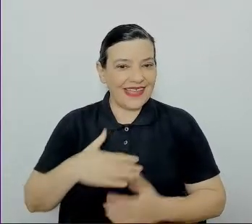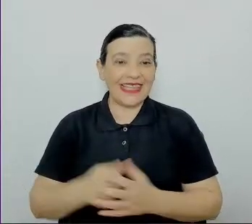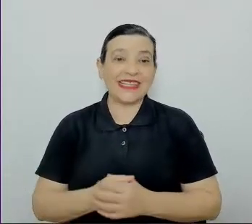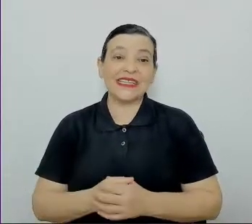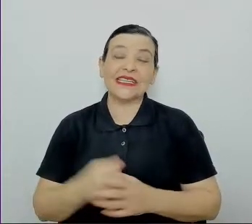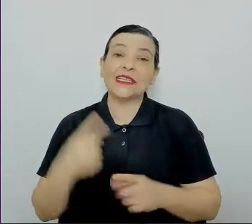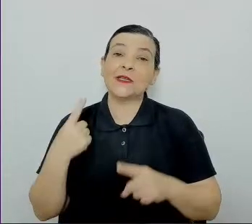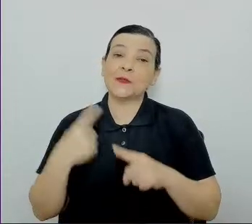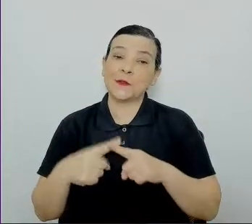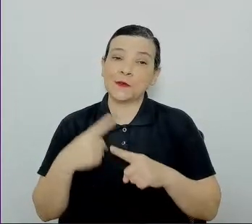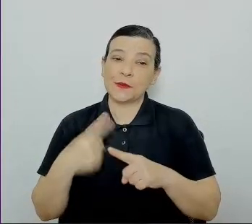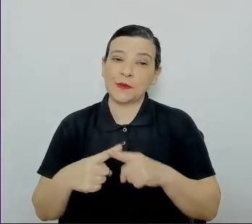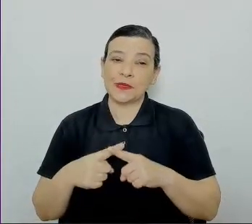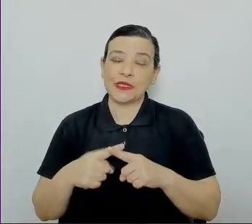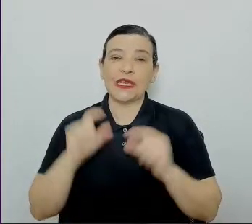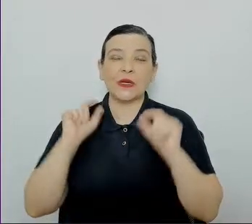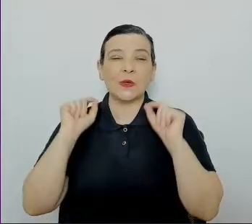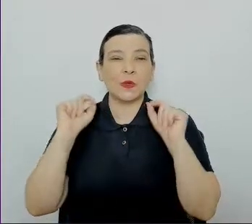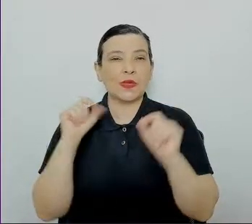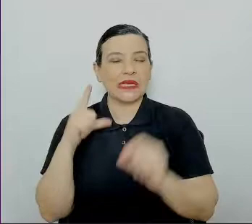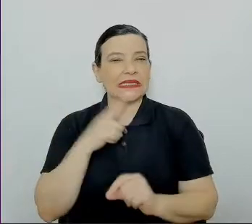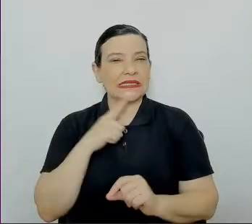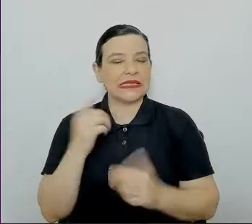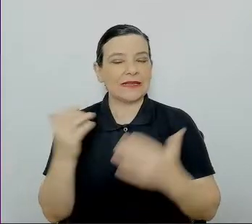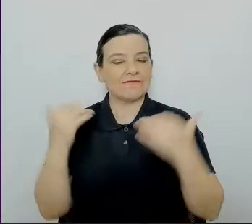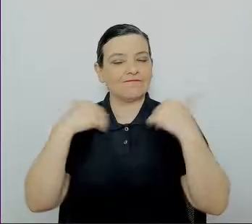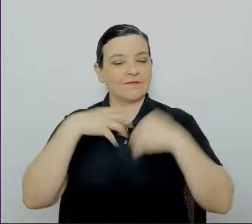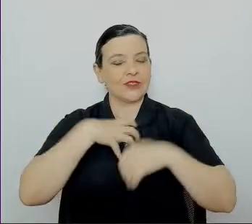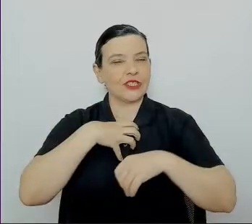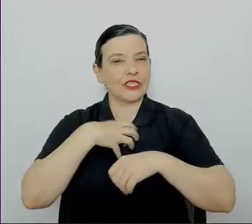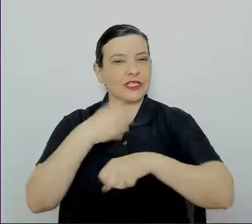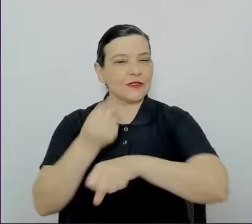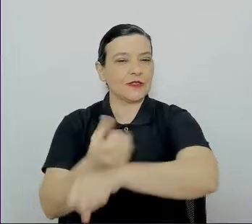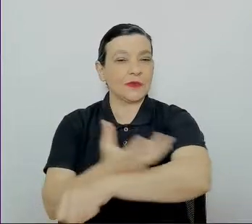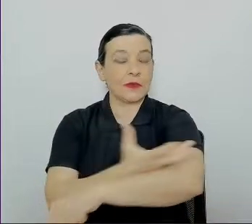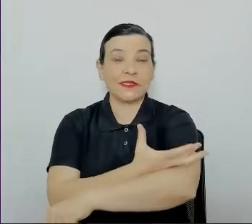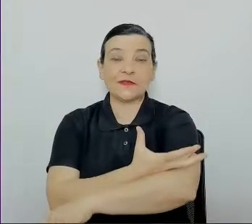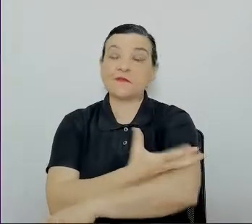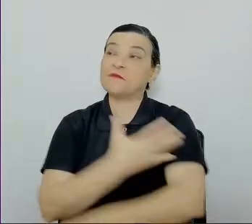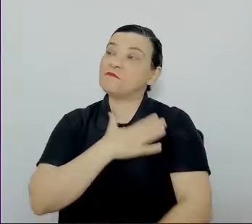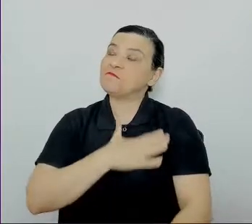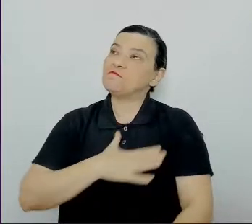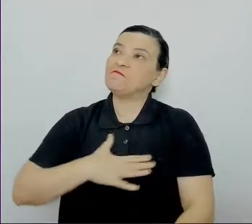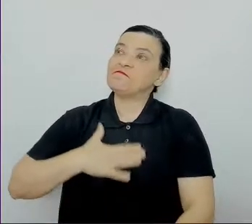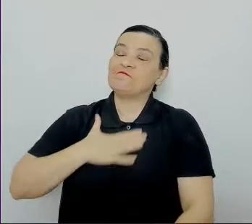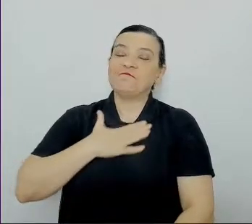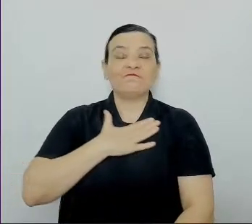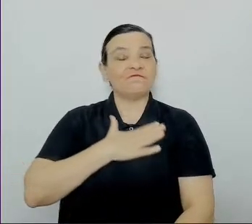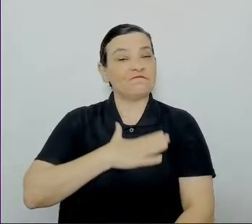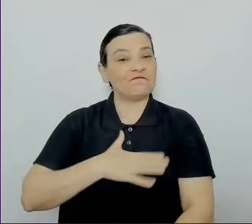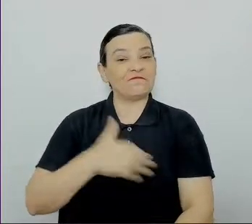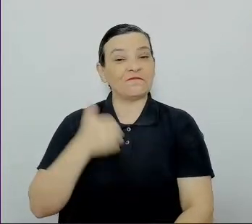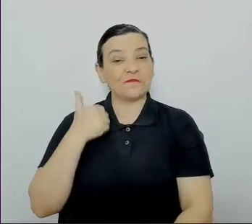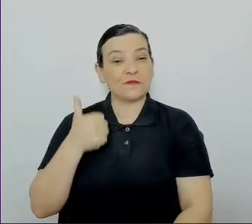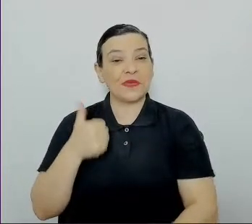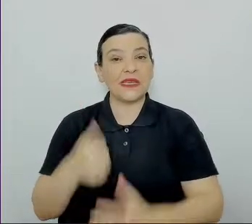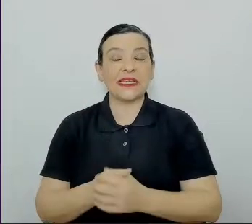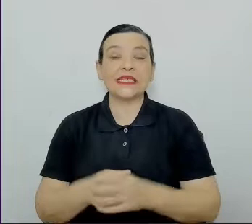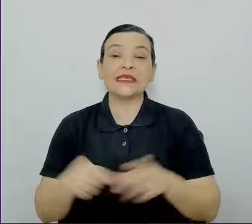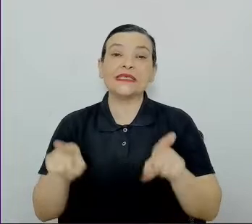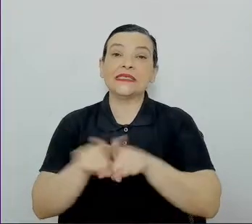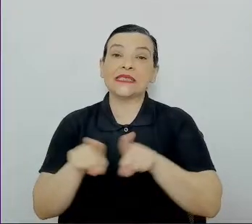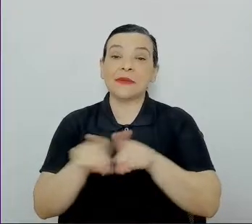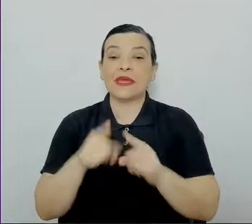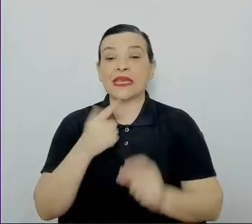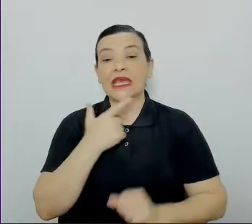duas dimensões dentro dessa parte emocional, que é eu me sentir bem comigo mesmo, que é a dimensão pessoal, e tem a outra parte,